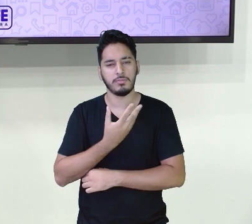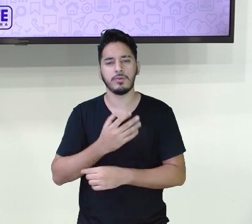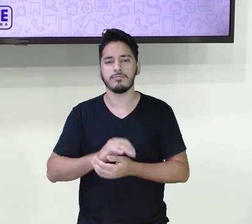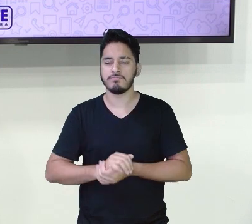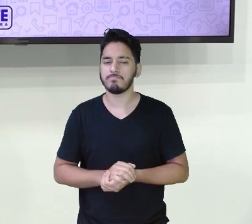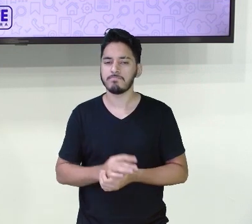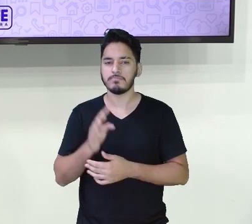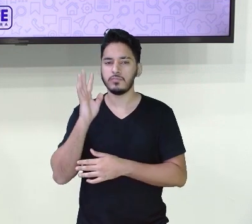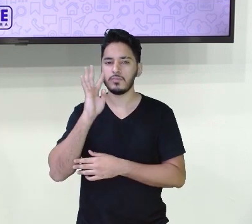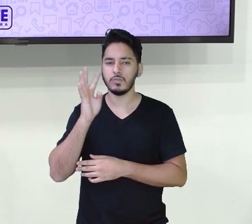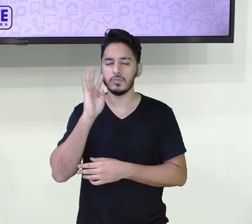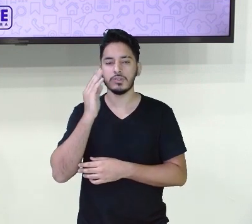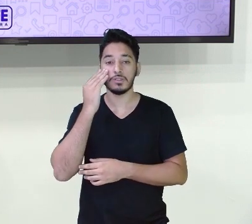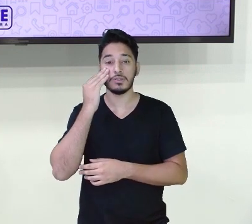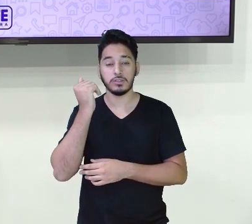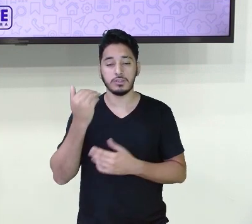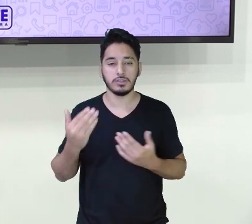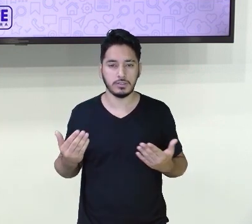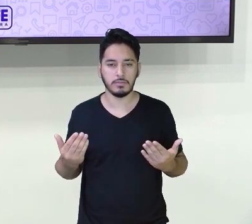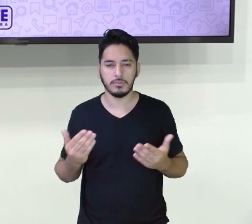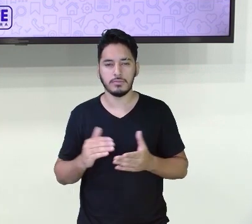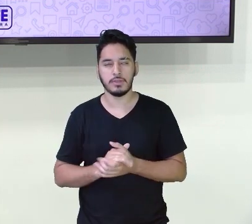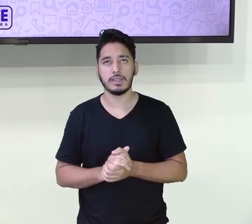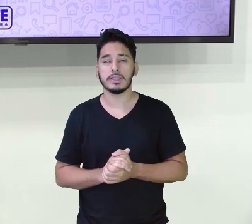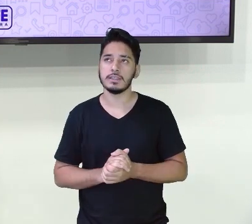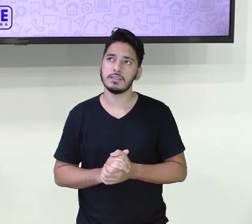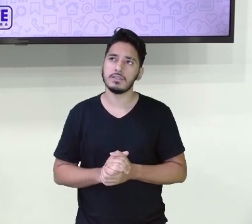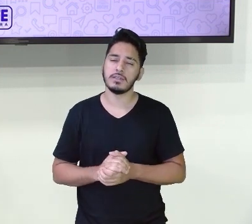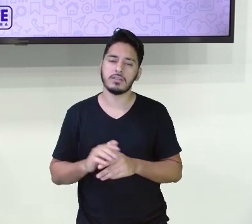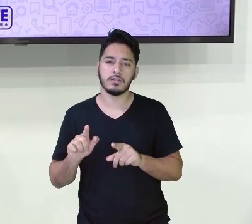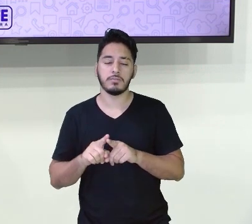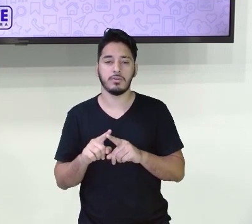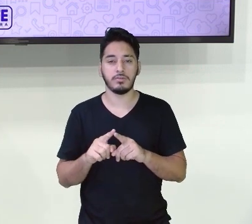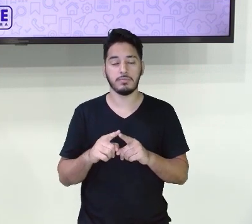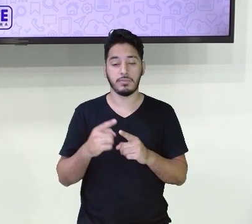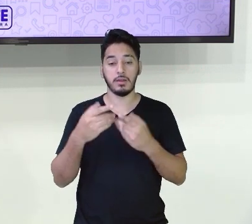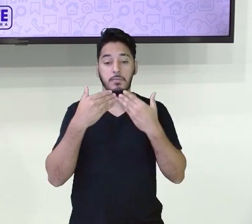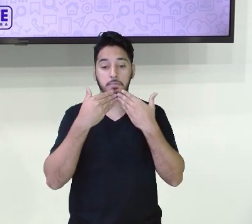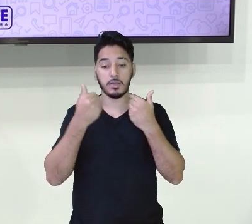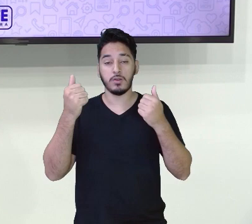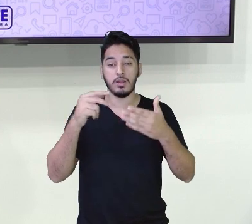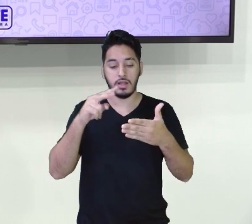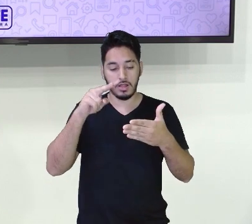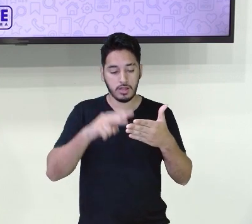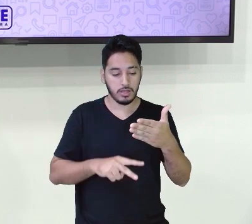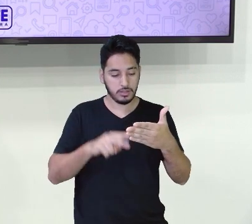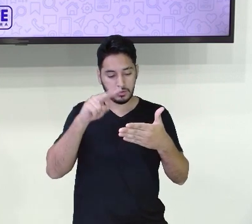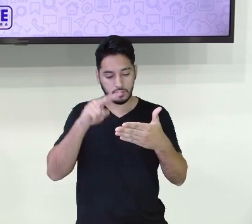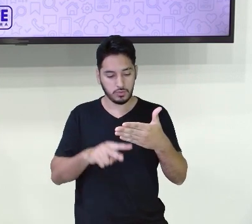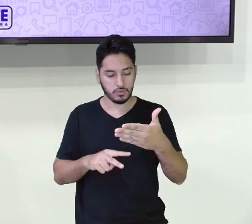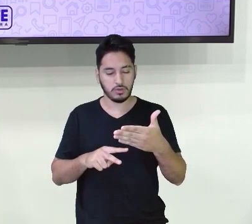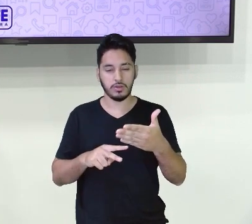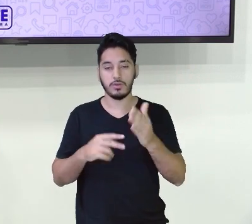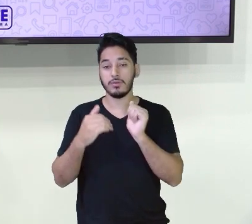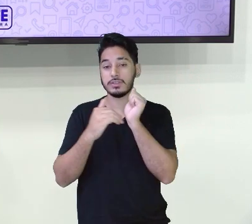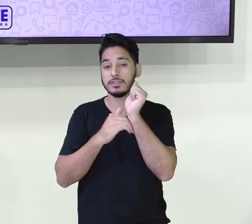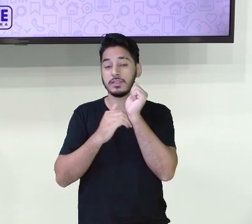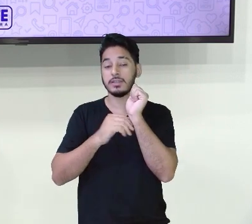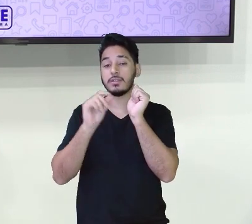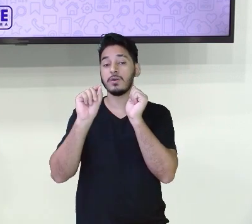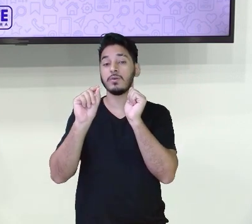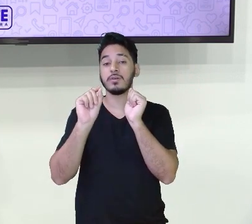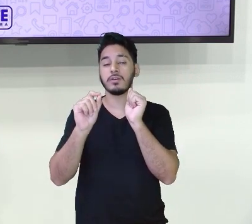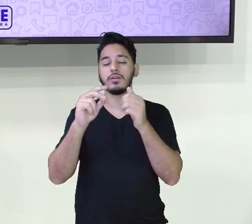É legal a gente saber, né? Para a gente melhorar a leitura em todos os aspectos, né, o segredo é a